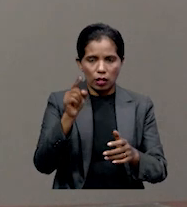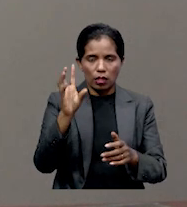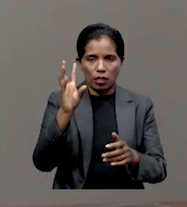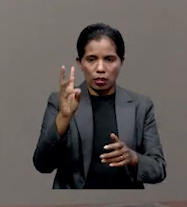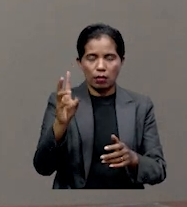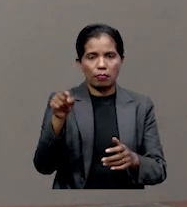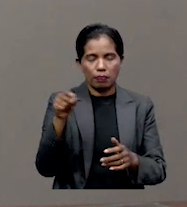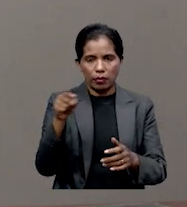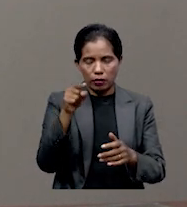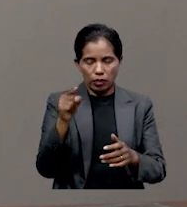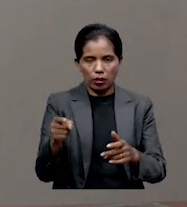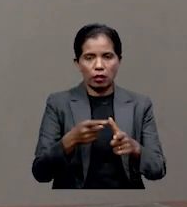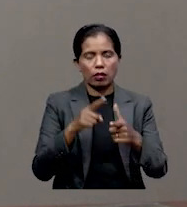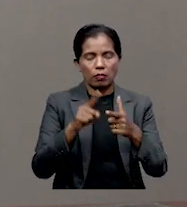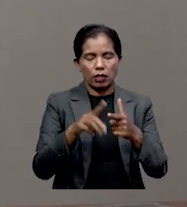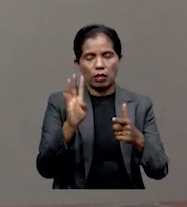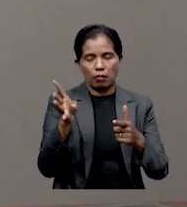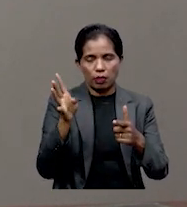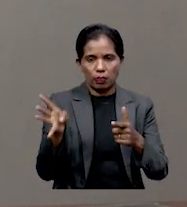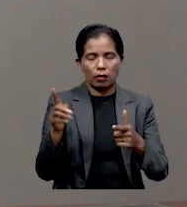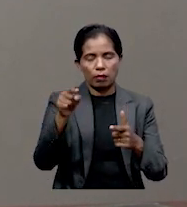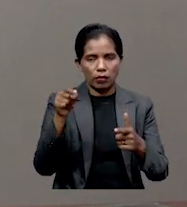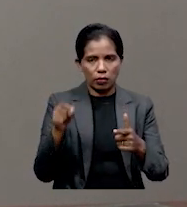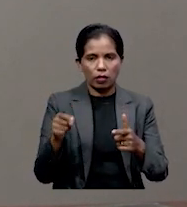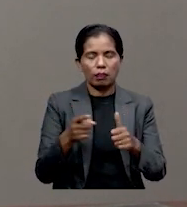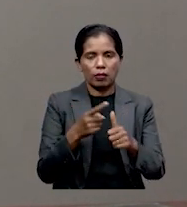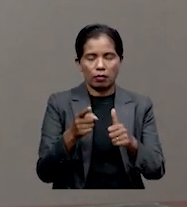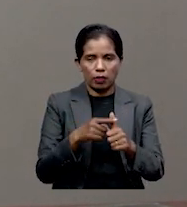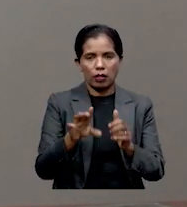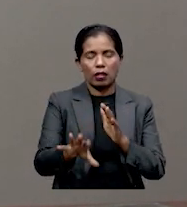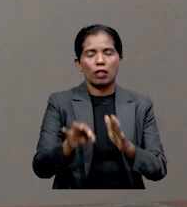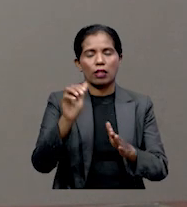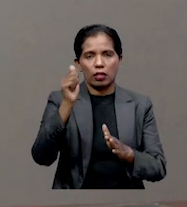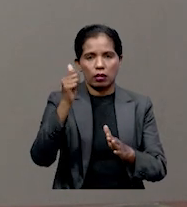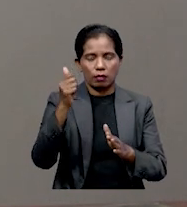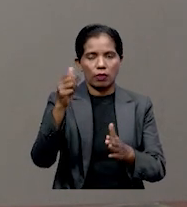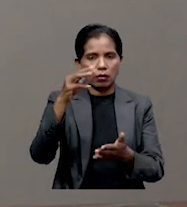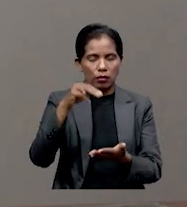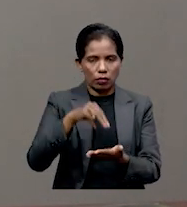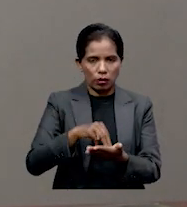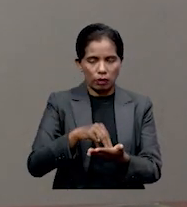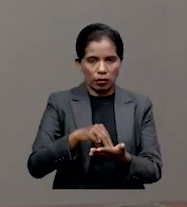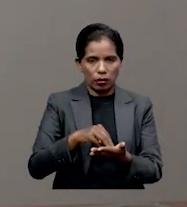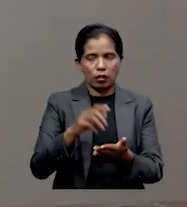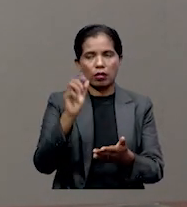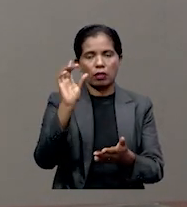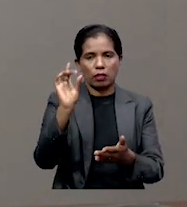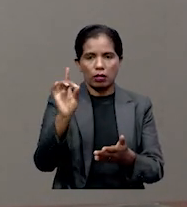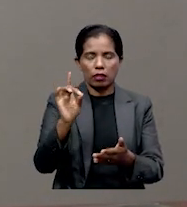fale segunda divisão 40%, então primeira divisão retende 10.000, segunda divisão retende